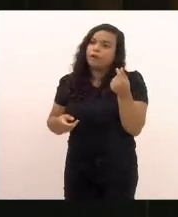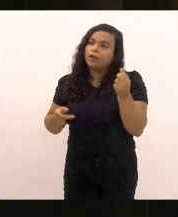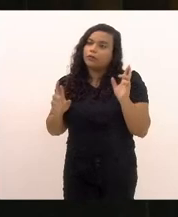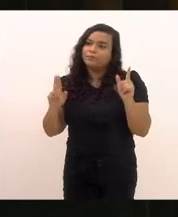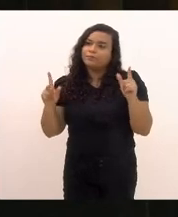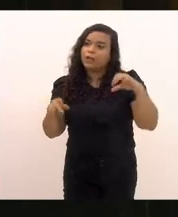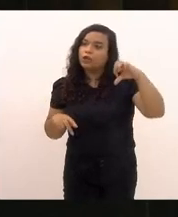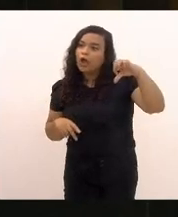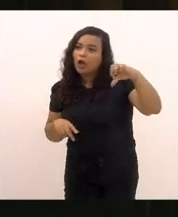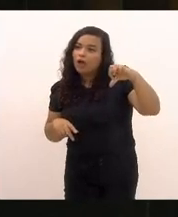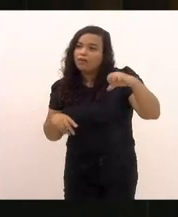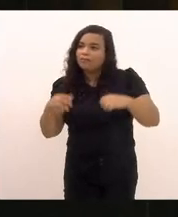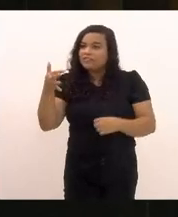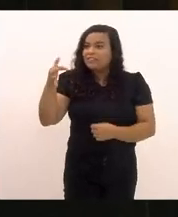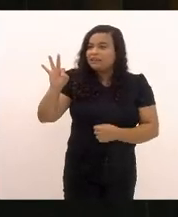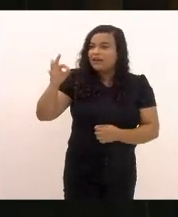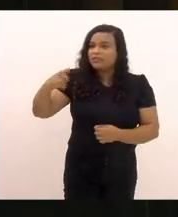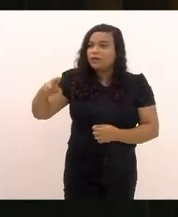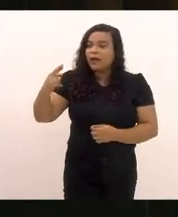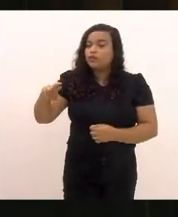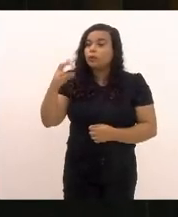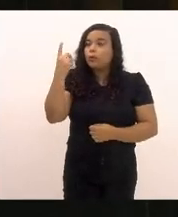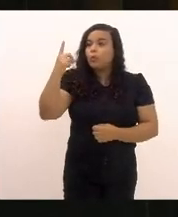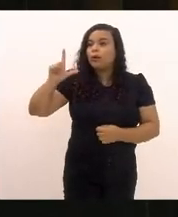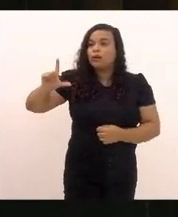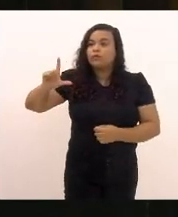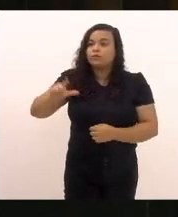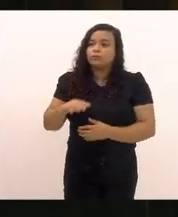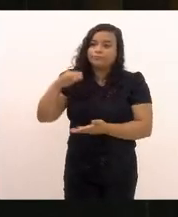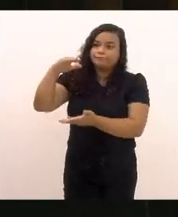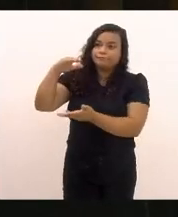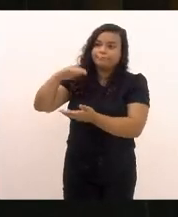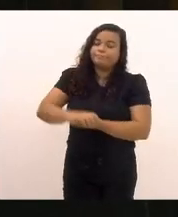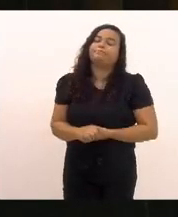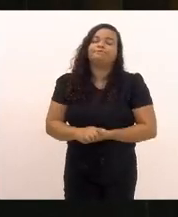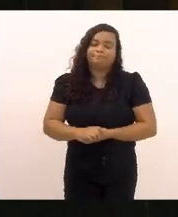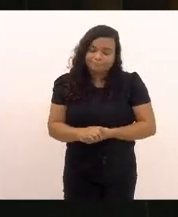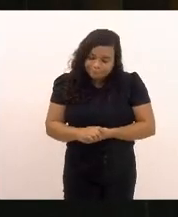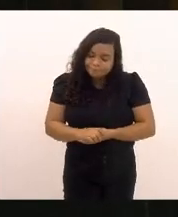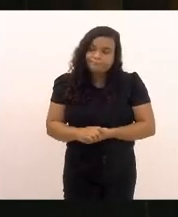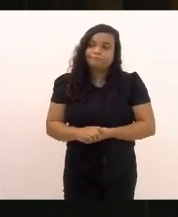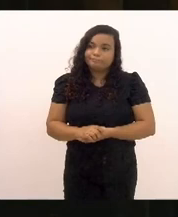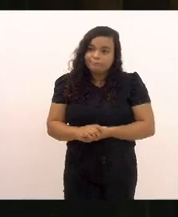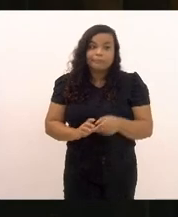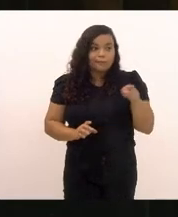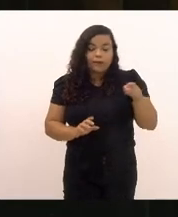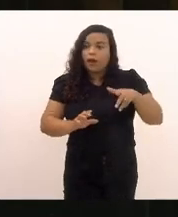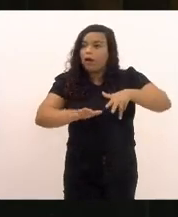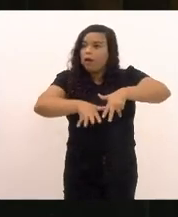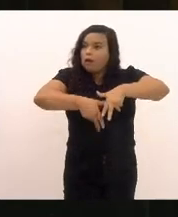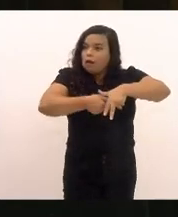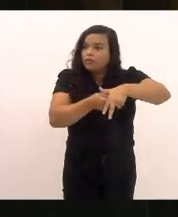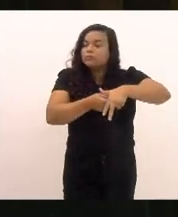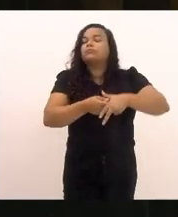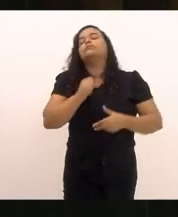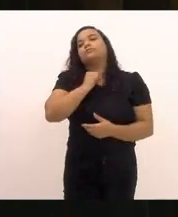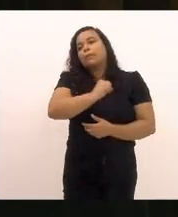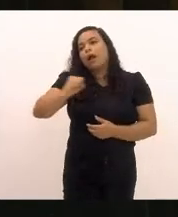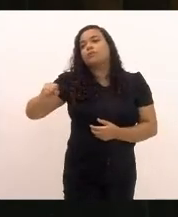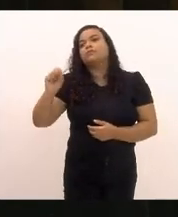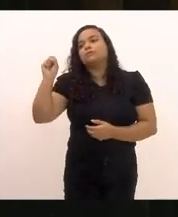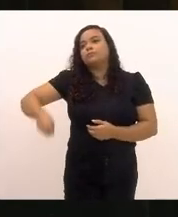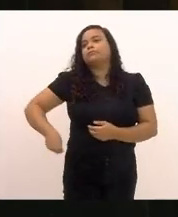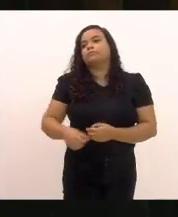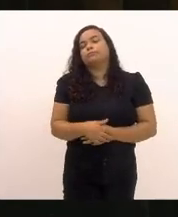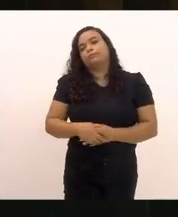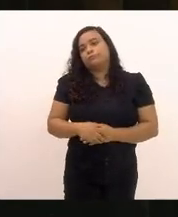pagos R$ 9, R$ 10,00 no litro. Isso sim mata no nosso país. E a segunda coisa que mais